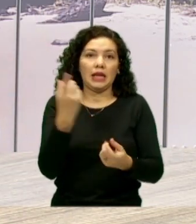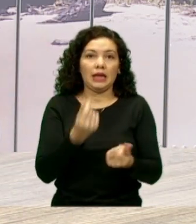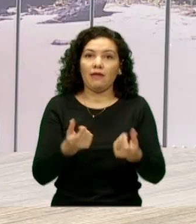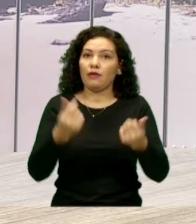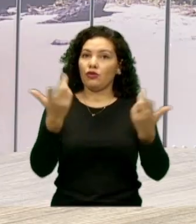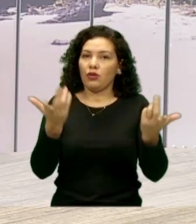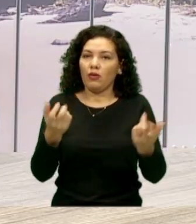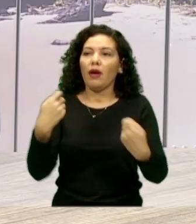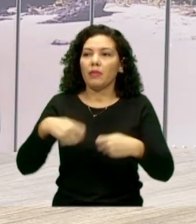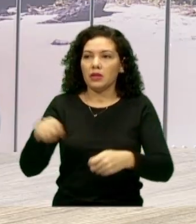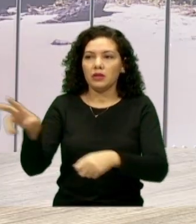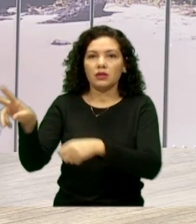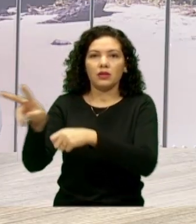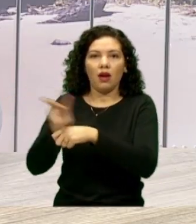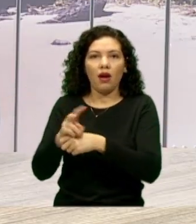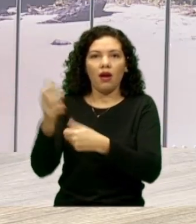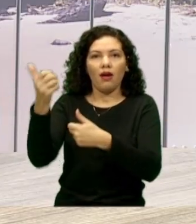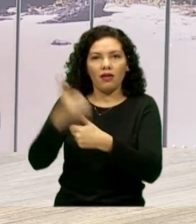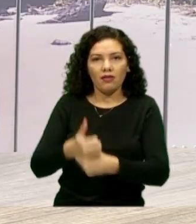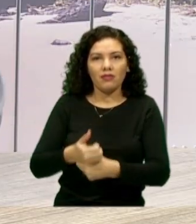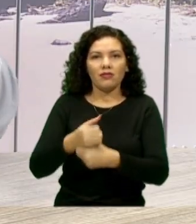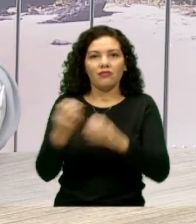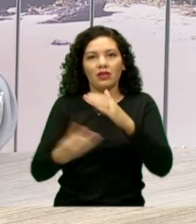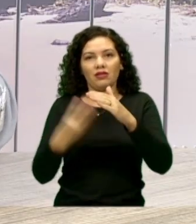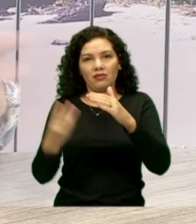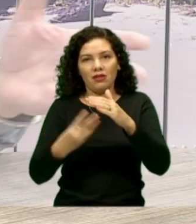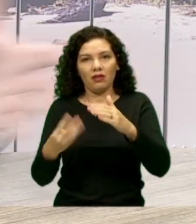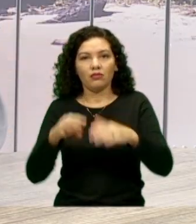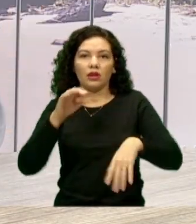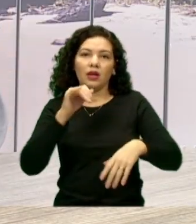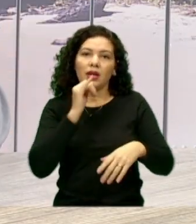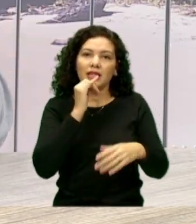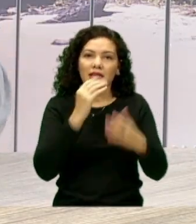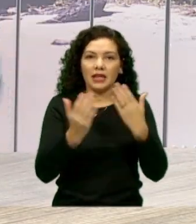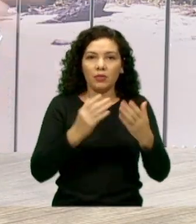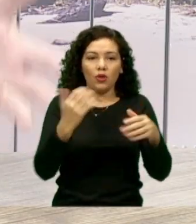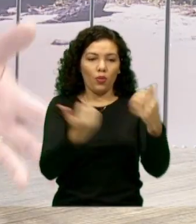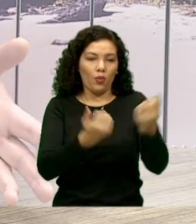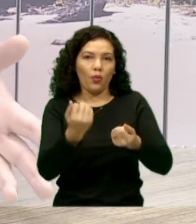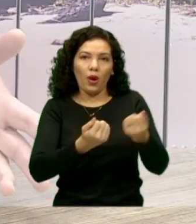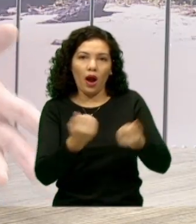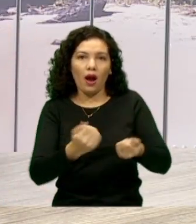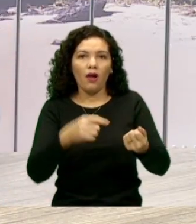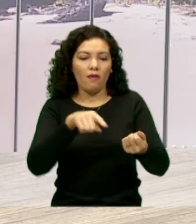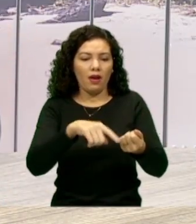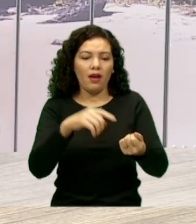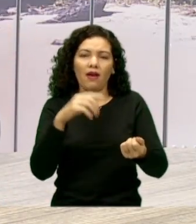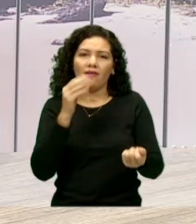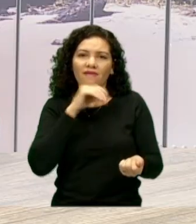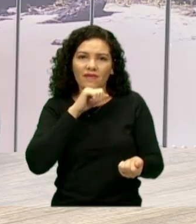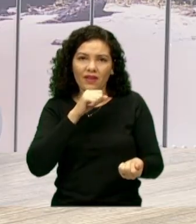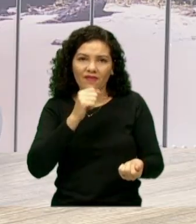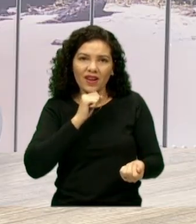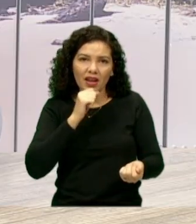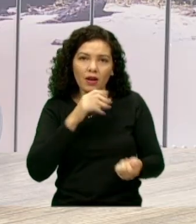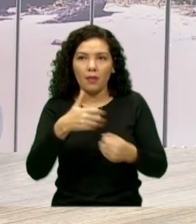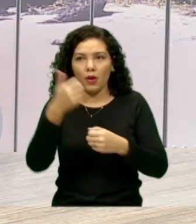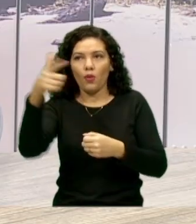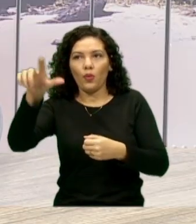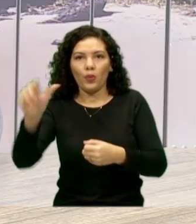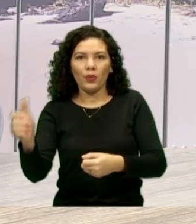terceirizamos. Às vezes um veículo que a gente sabe que tem uma vida útil menor, às vezes é até melhor terceirizar, mas